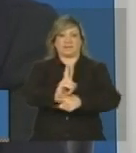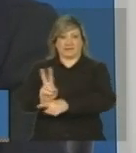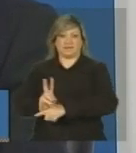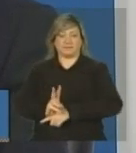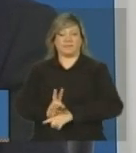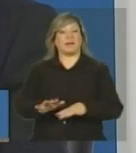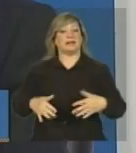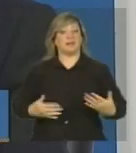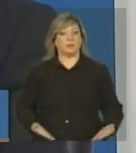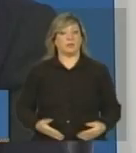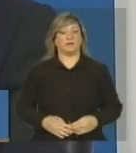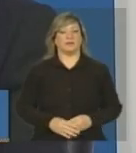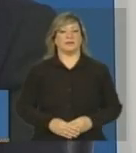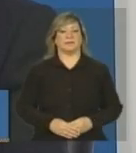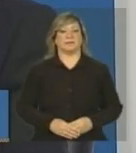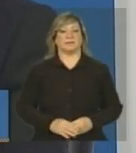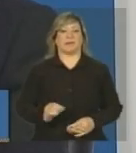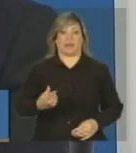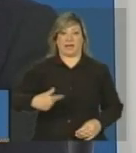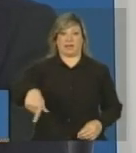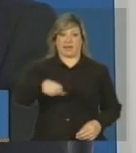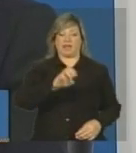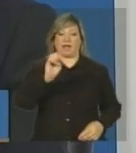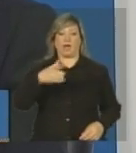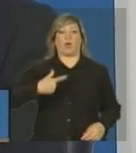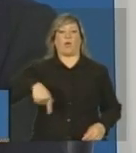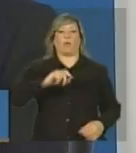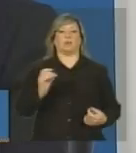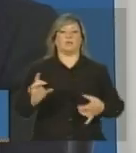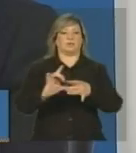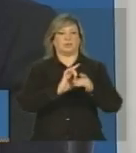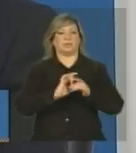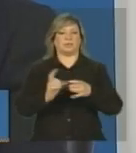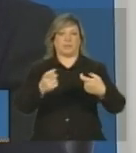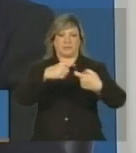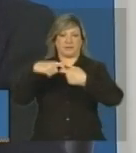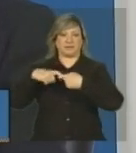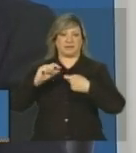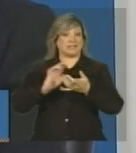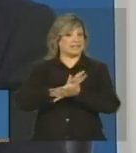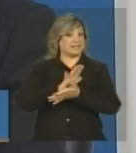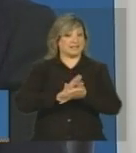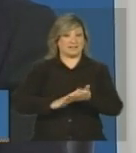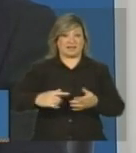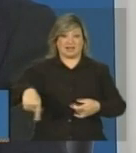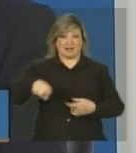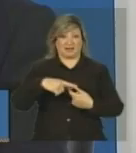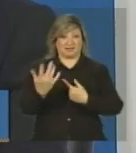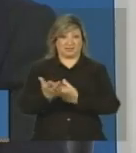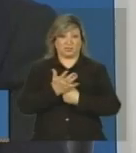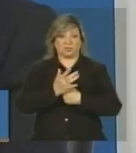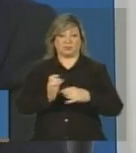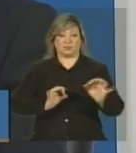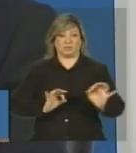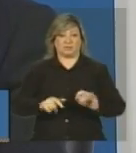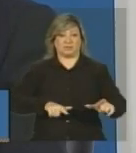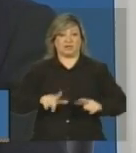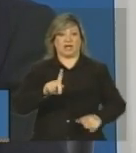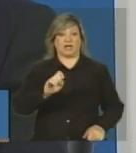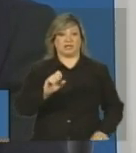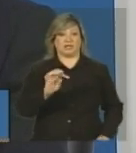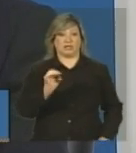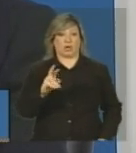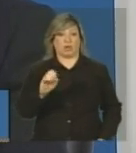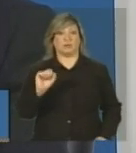Então, eles são nossos parceiros e sem essa participação dos gestores